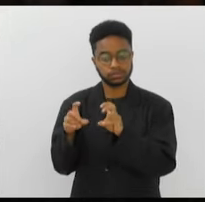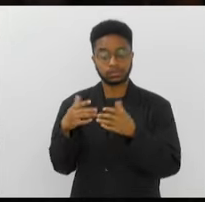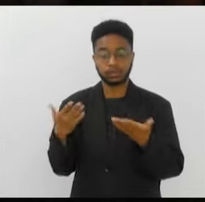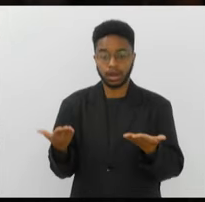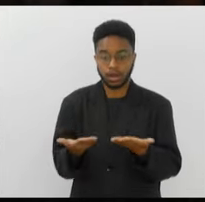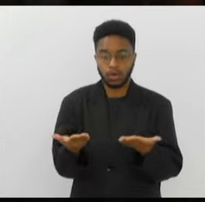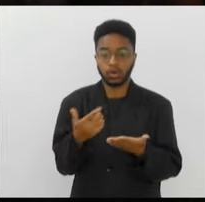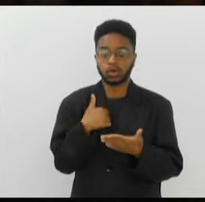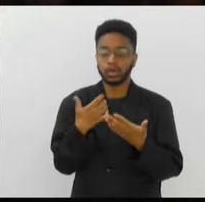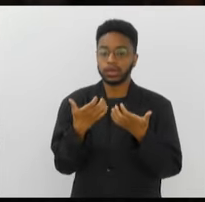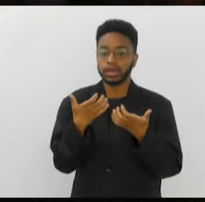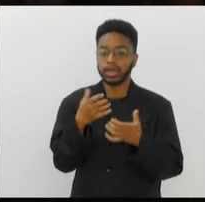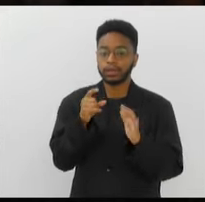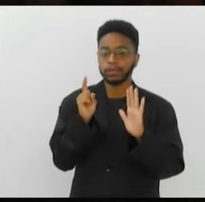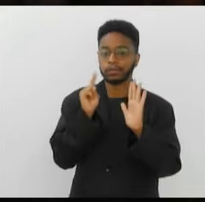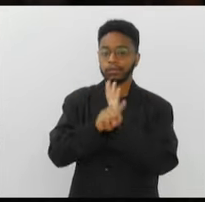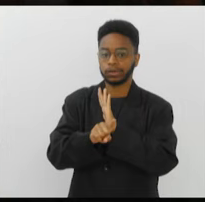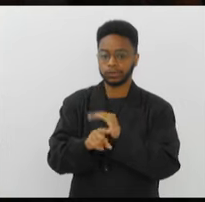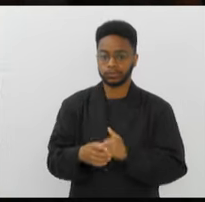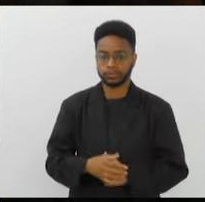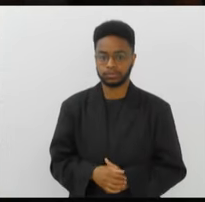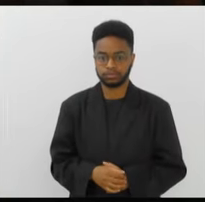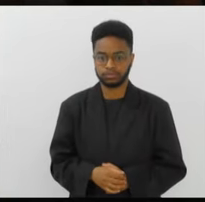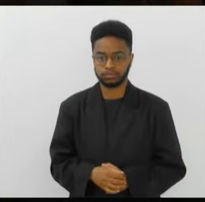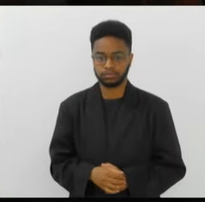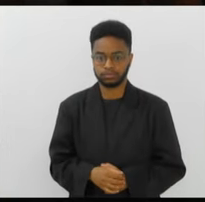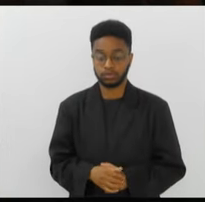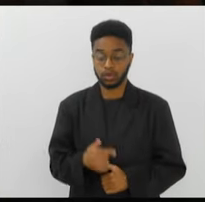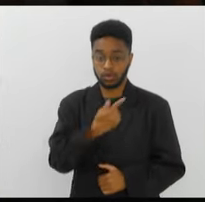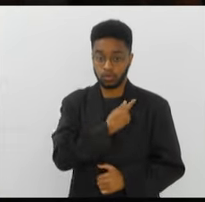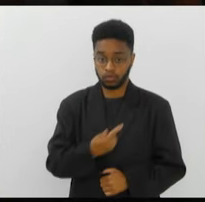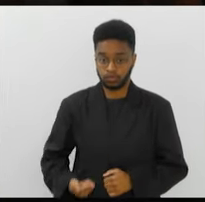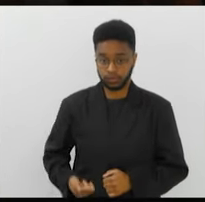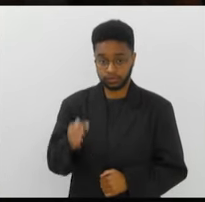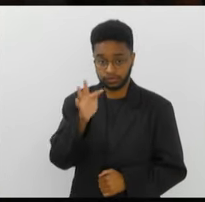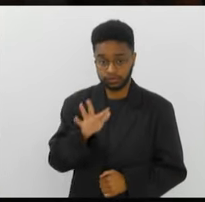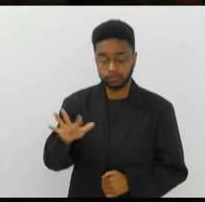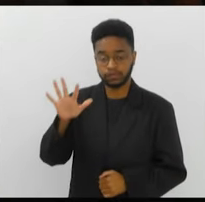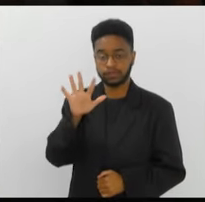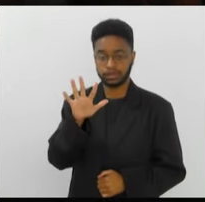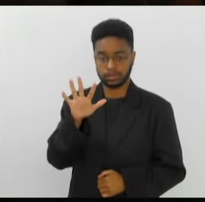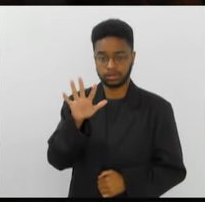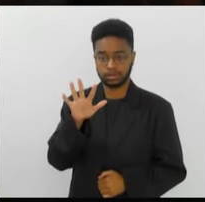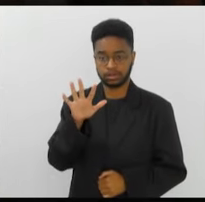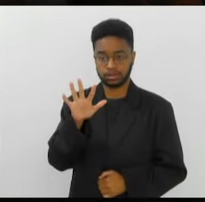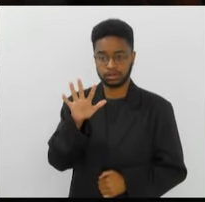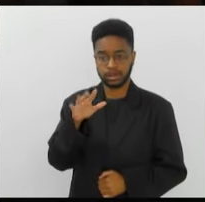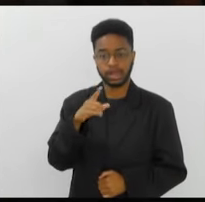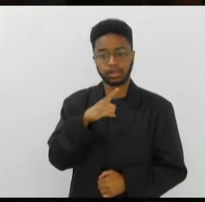agora fazer uma indagação. O governo federal tem a tal